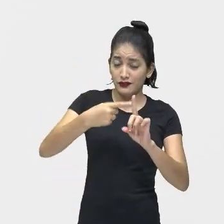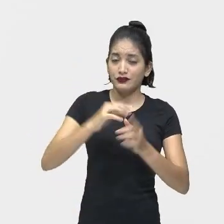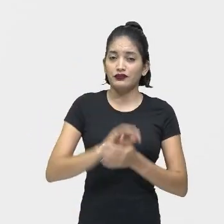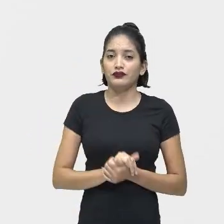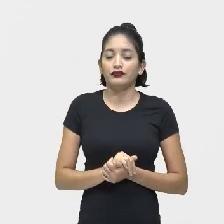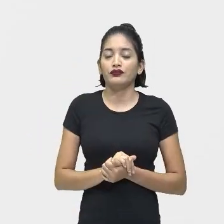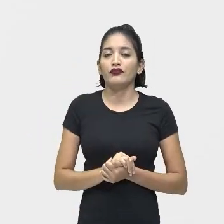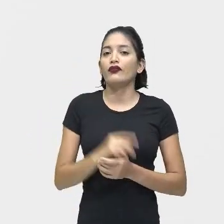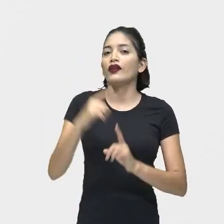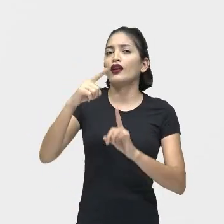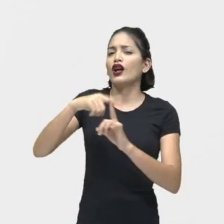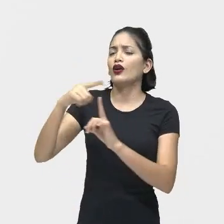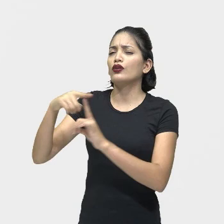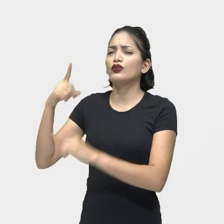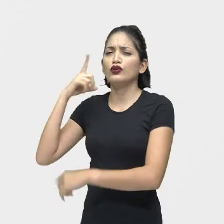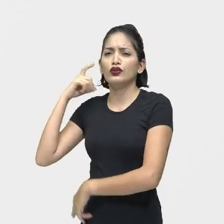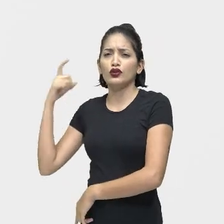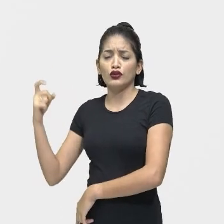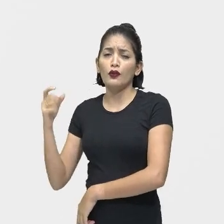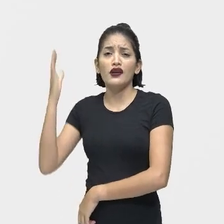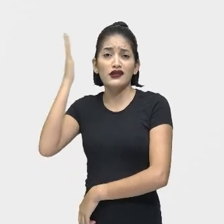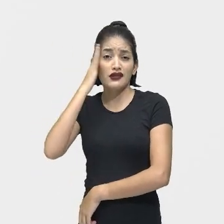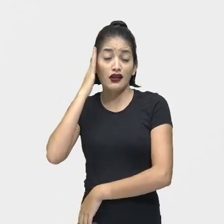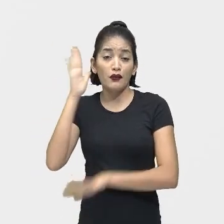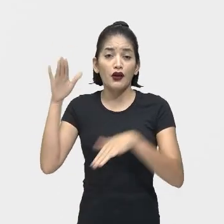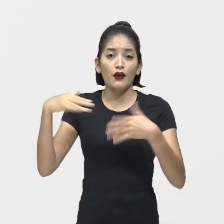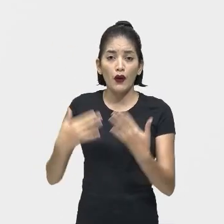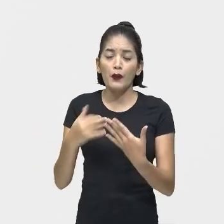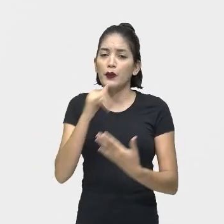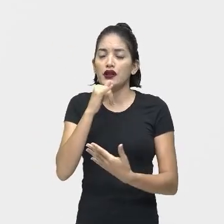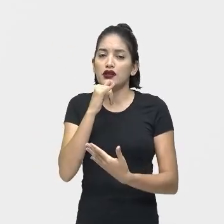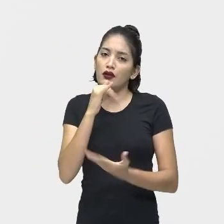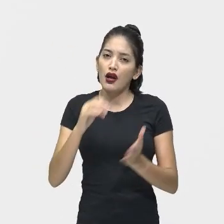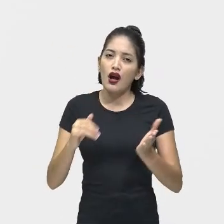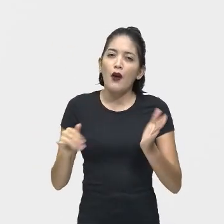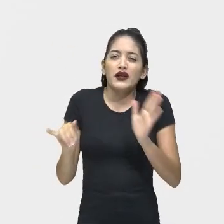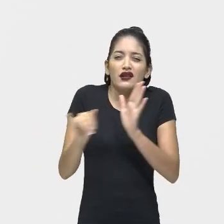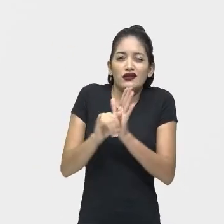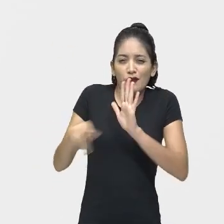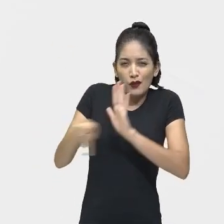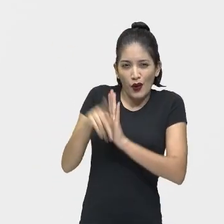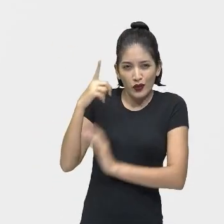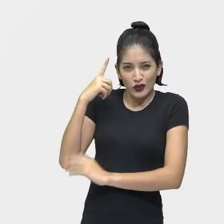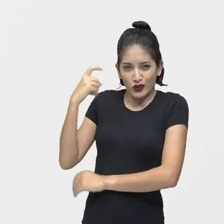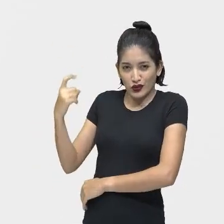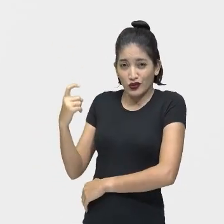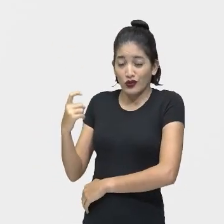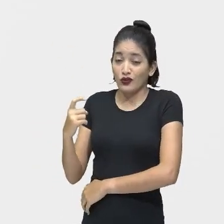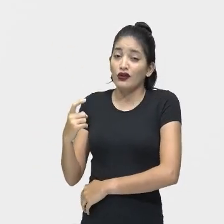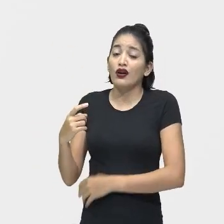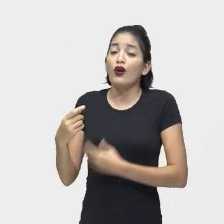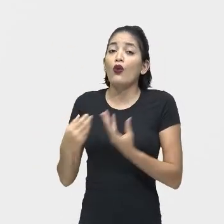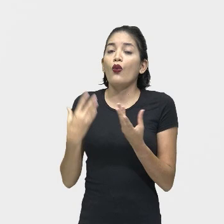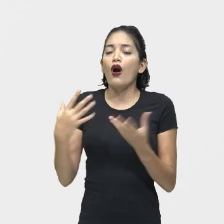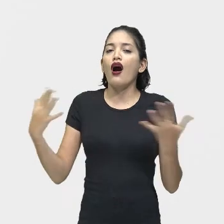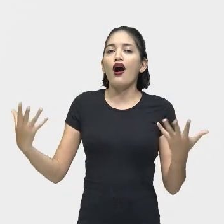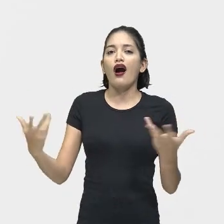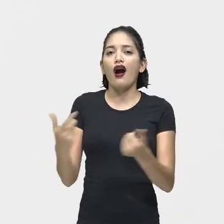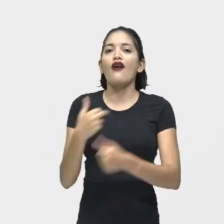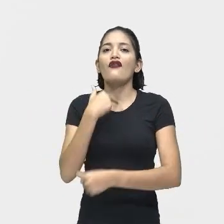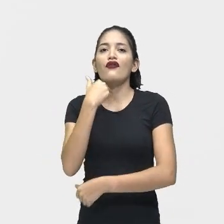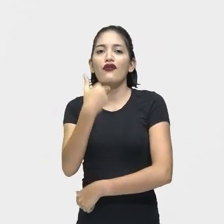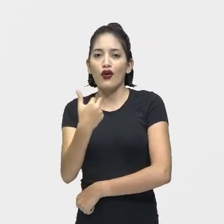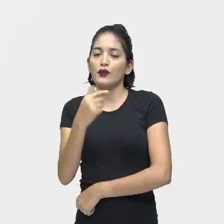é aquele som que você pode distinguir como se fosse a identidade sonora, né? A qualidade do tom ou voz